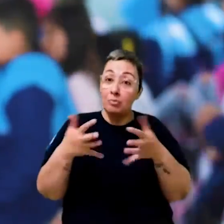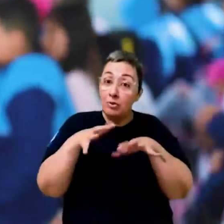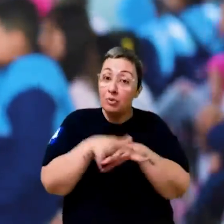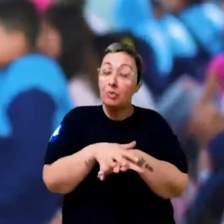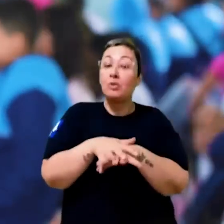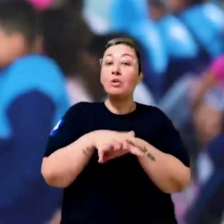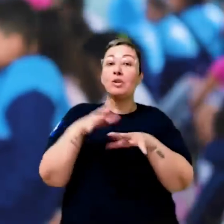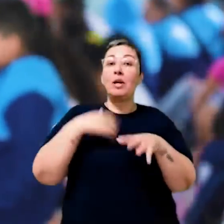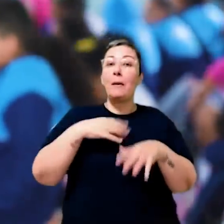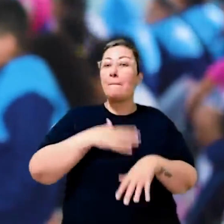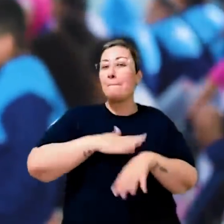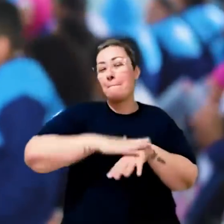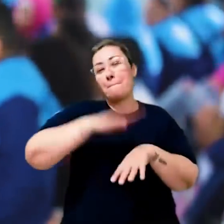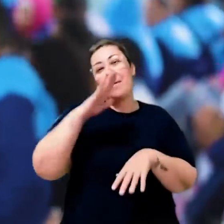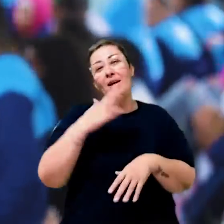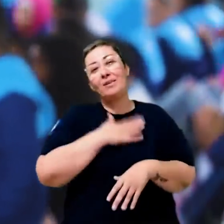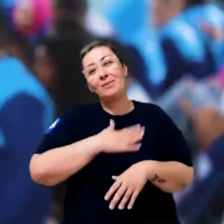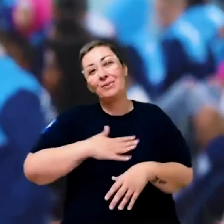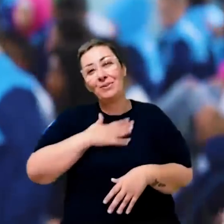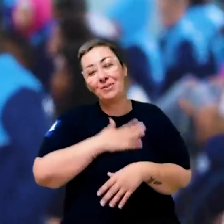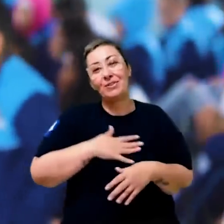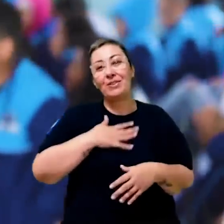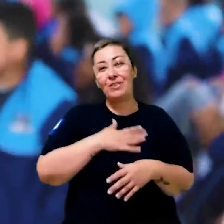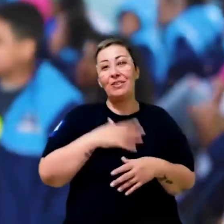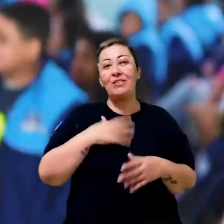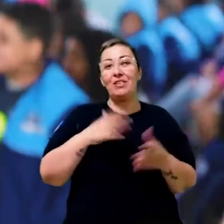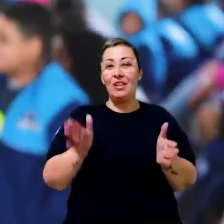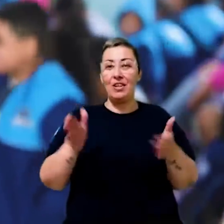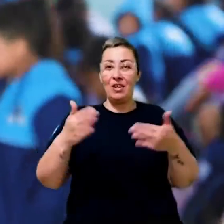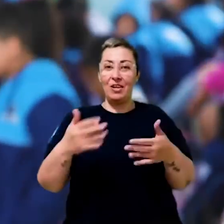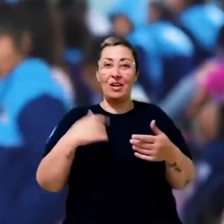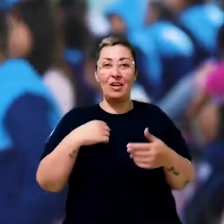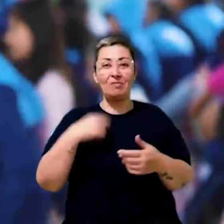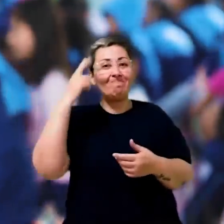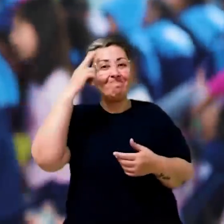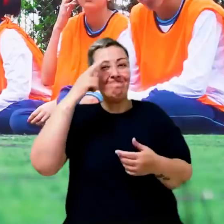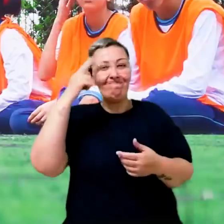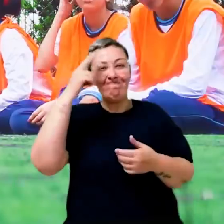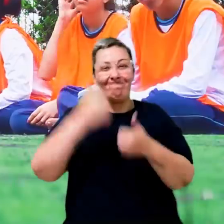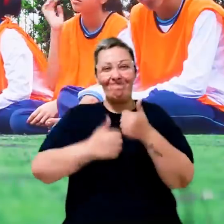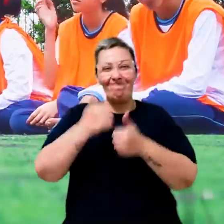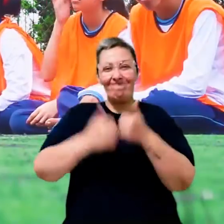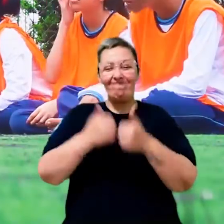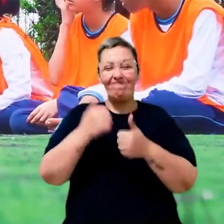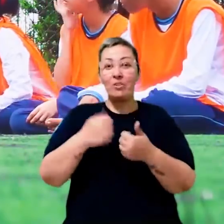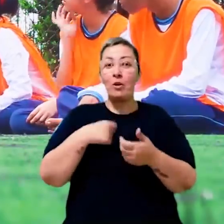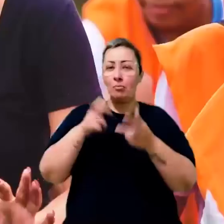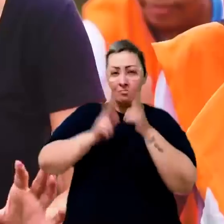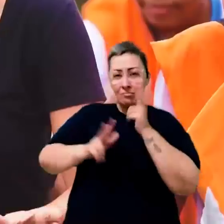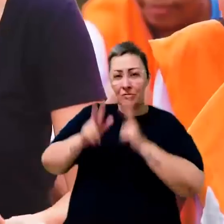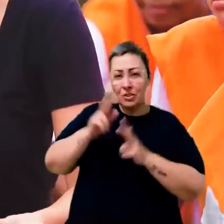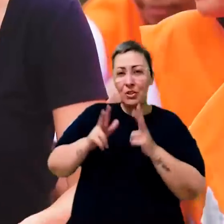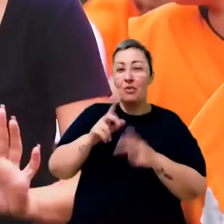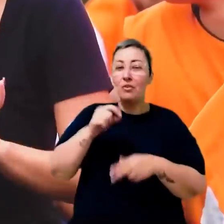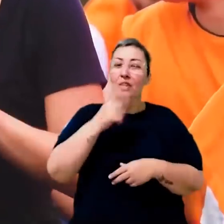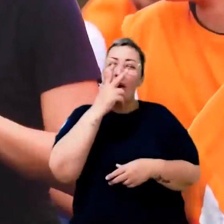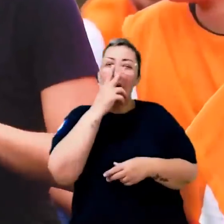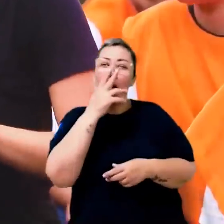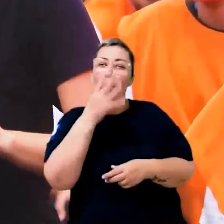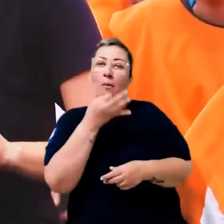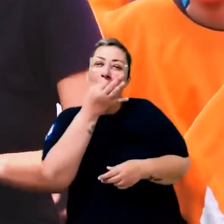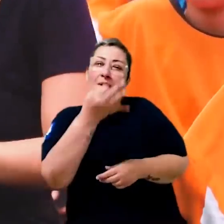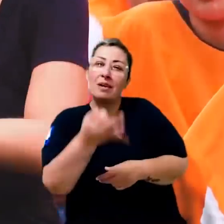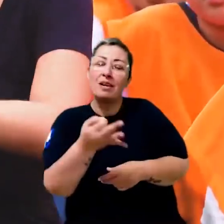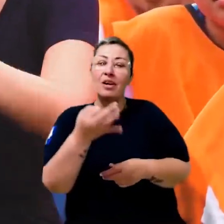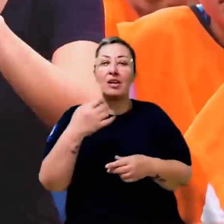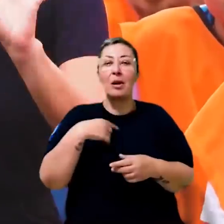coisa que eu mais gostei foi o gol caixote, que é o meu sonho, jogar bola. Conta para mim o que você está achando, o que você